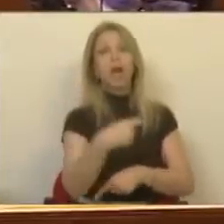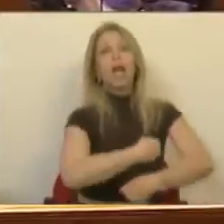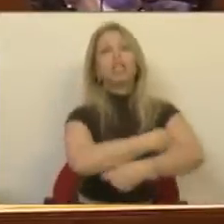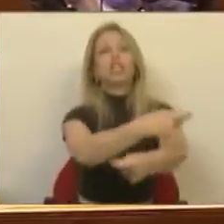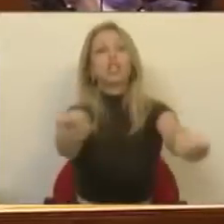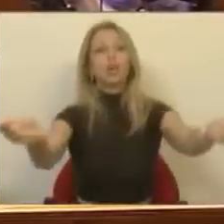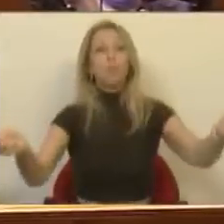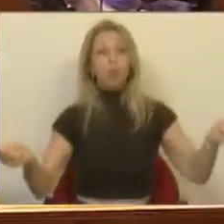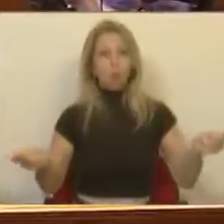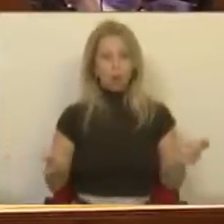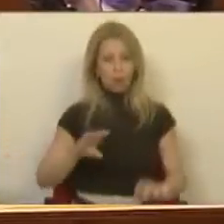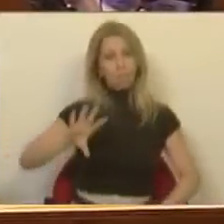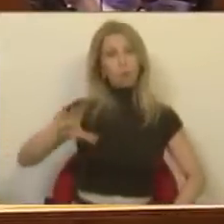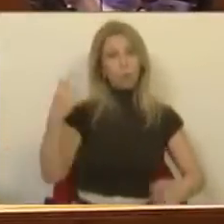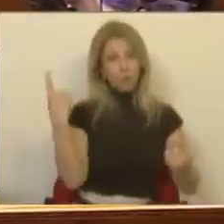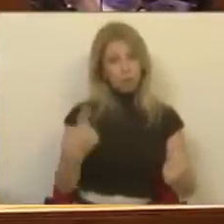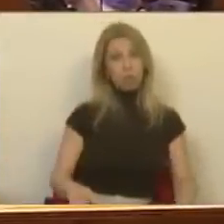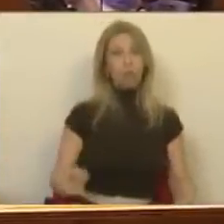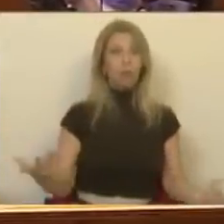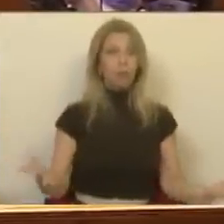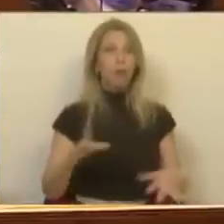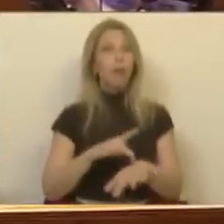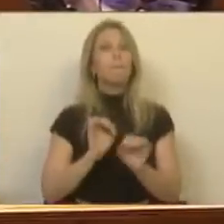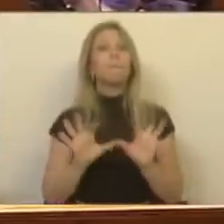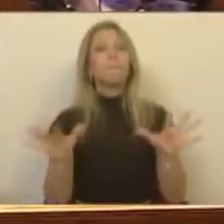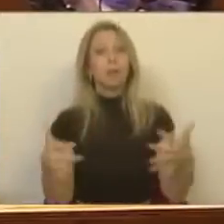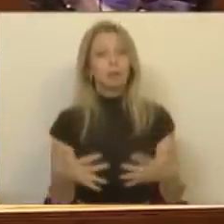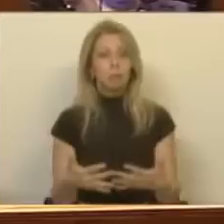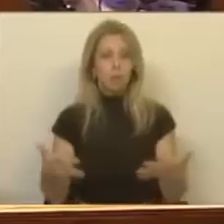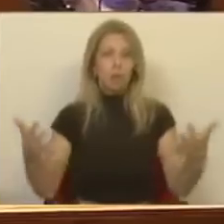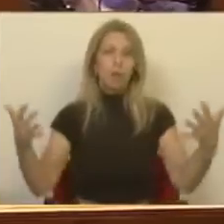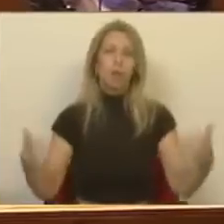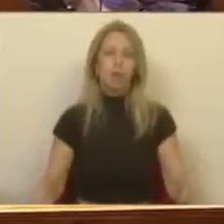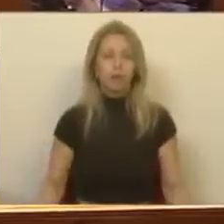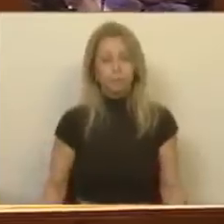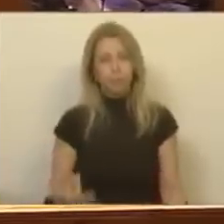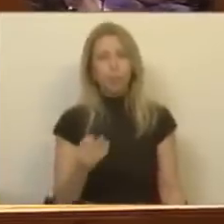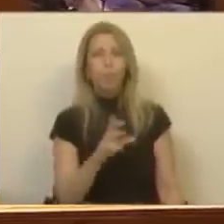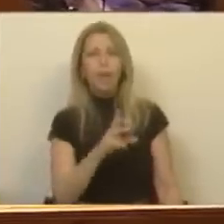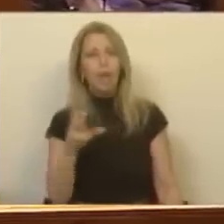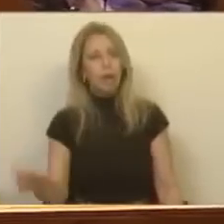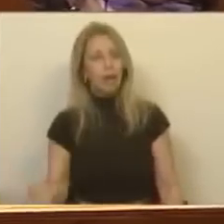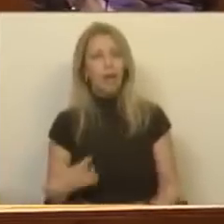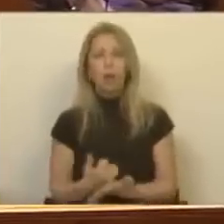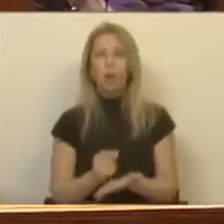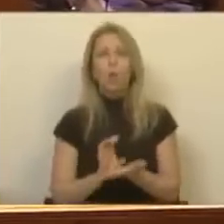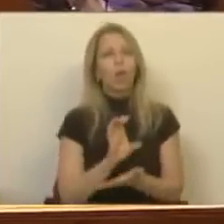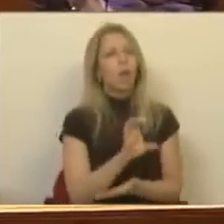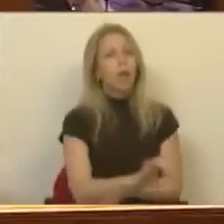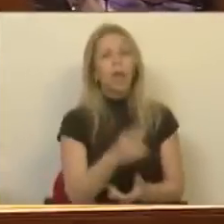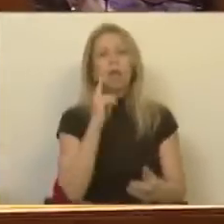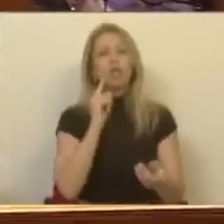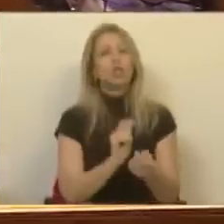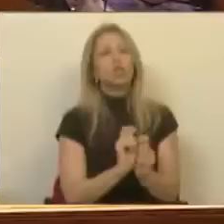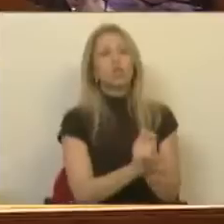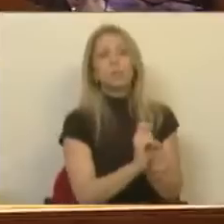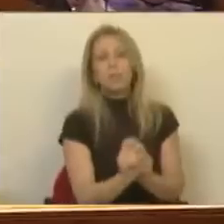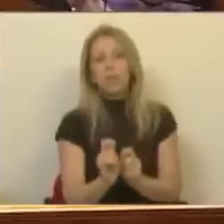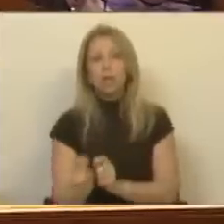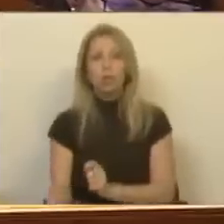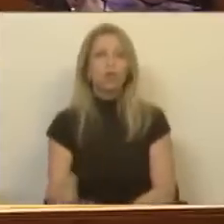ora o plano representa num financia subsídios nem empresas nem a família